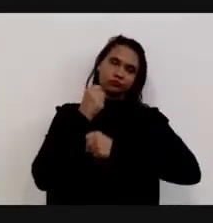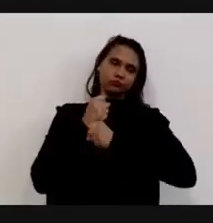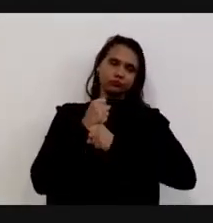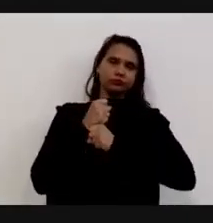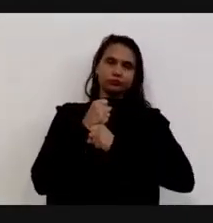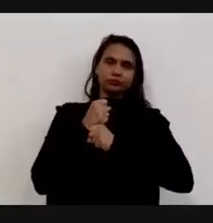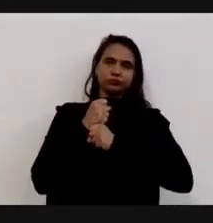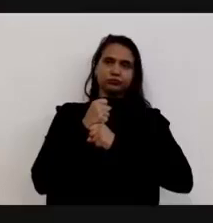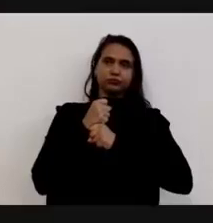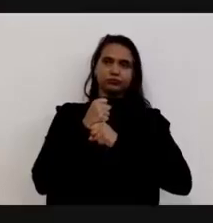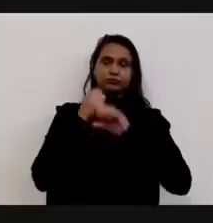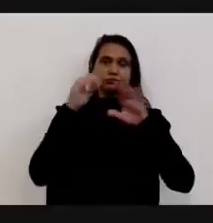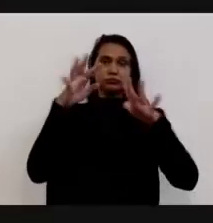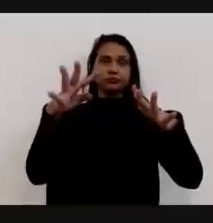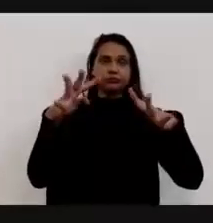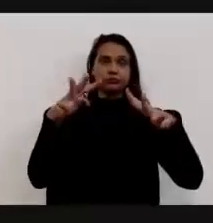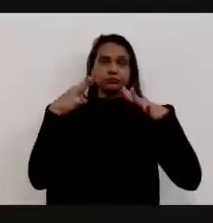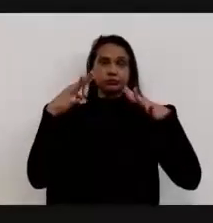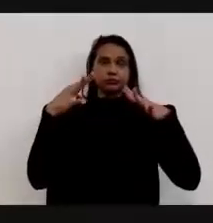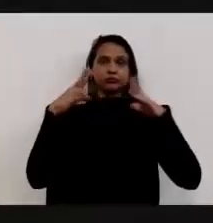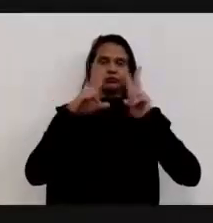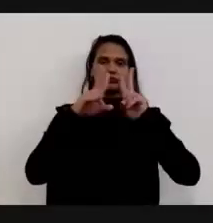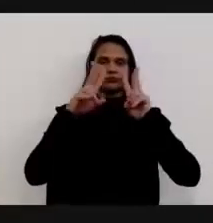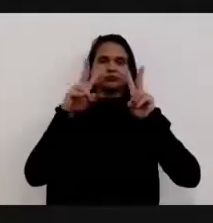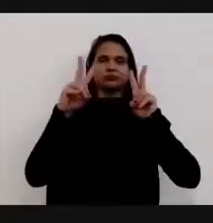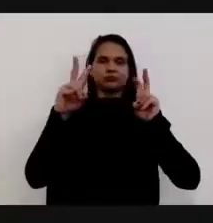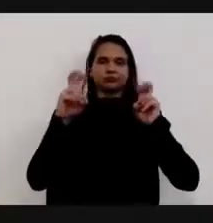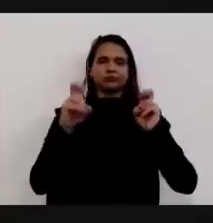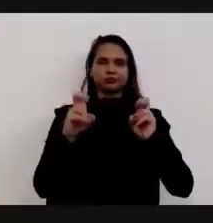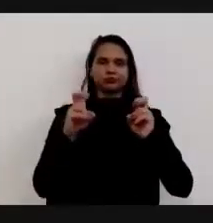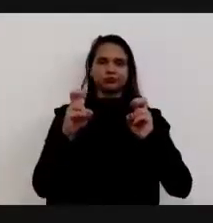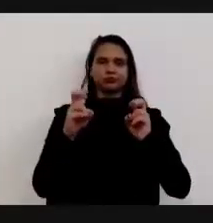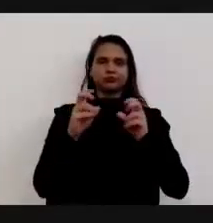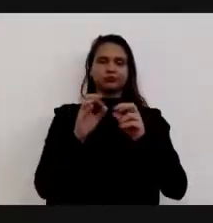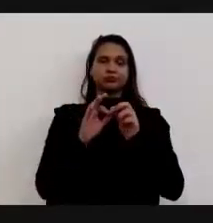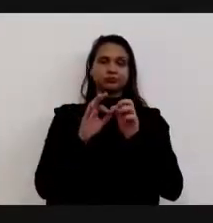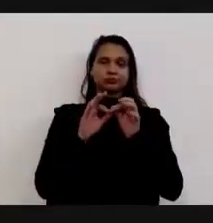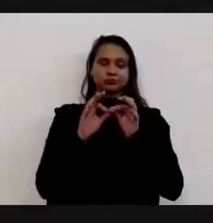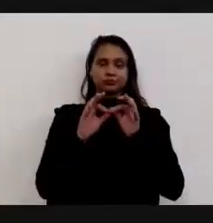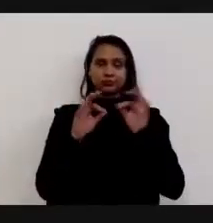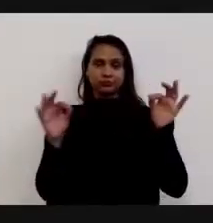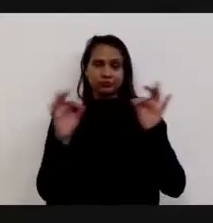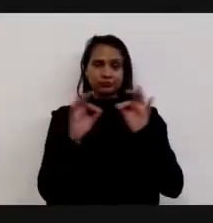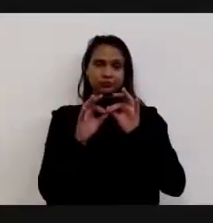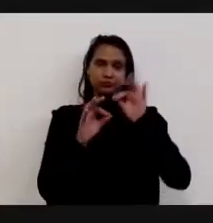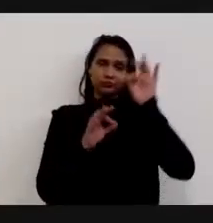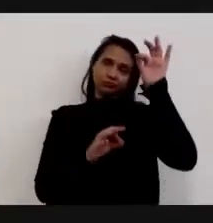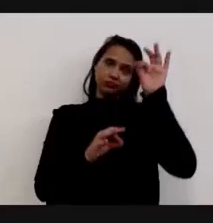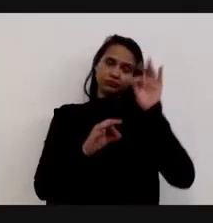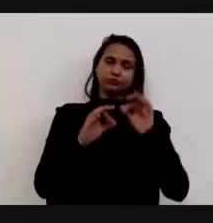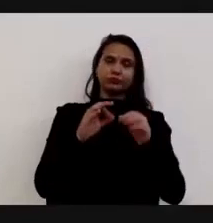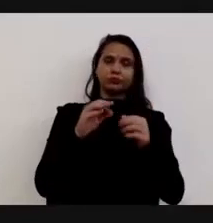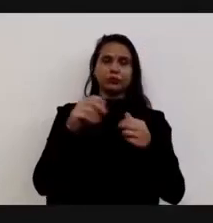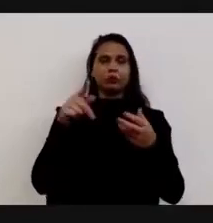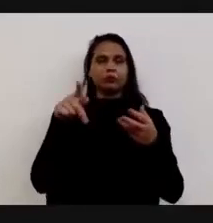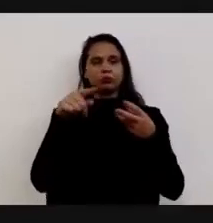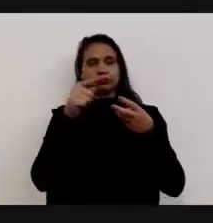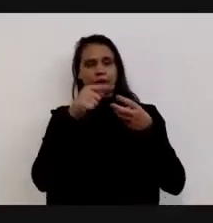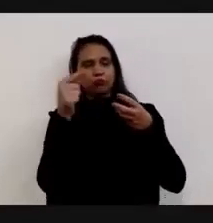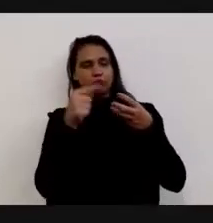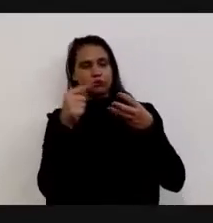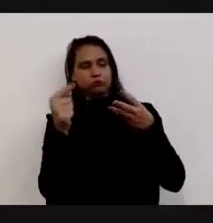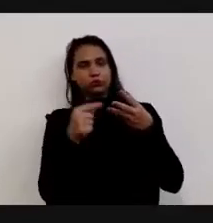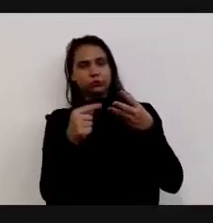atenção sobre esse tema, né, das assimetrias com dimensões associadas ao filhotismo, coronelismo, patrimonialismo, que os